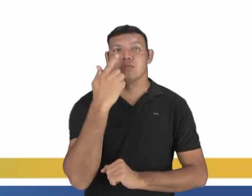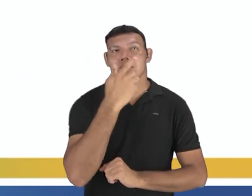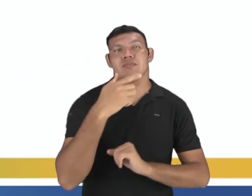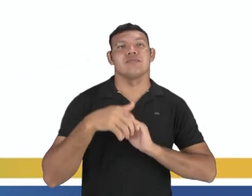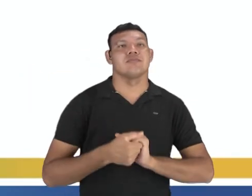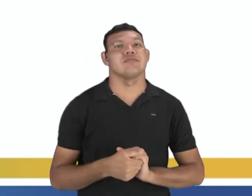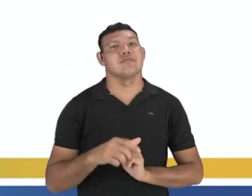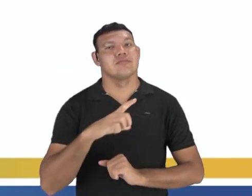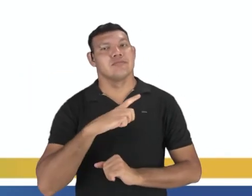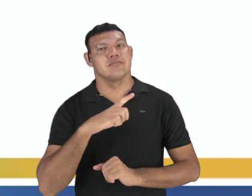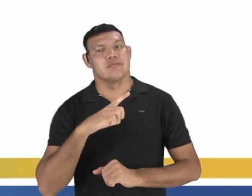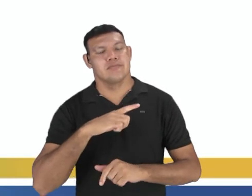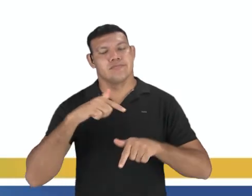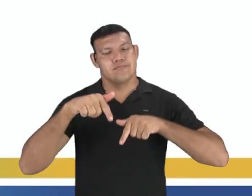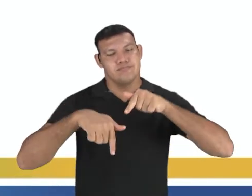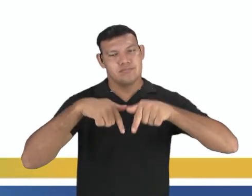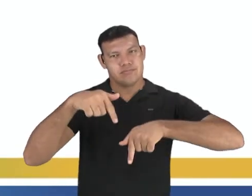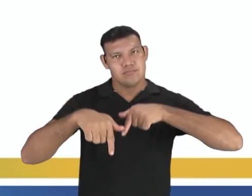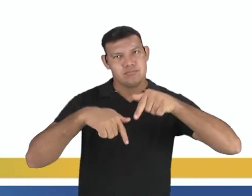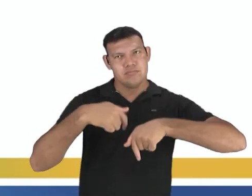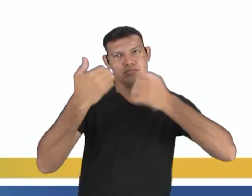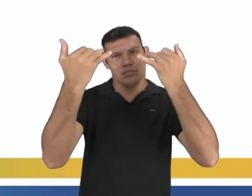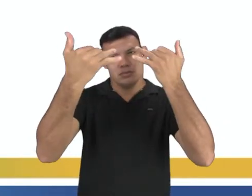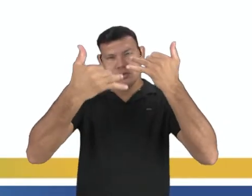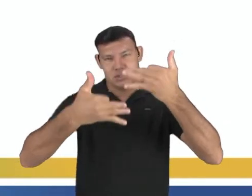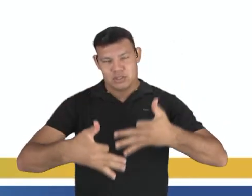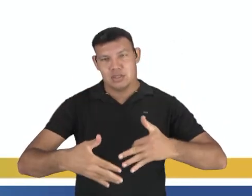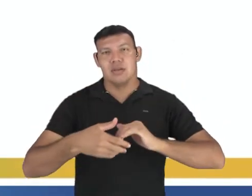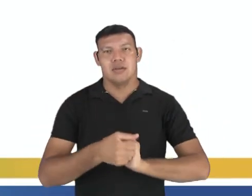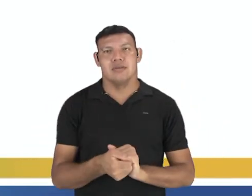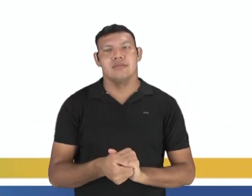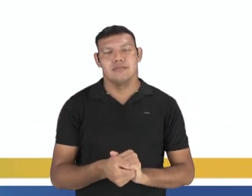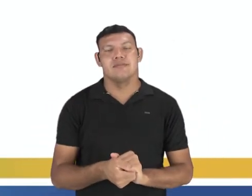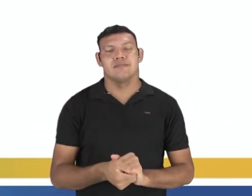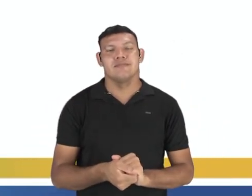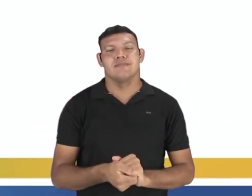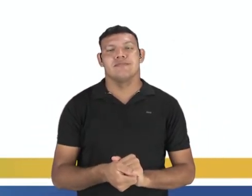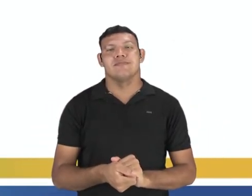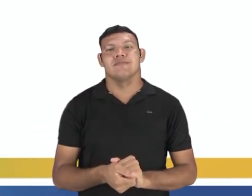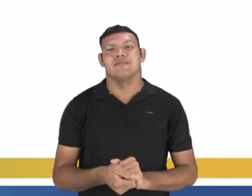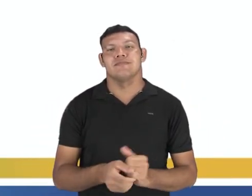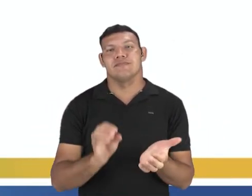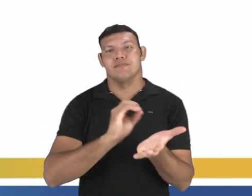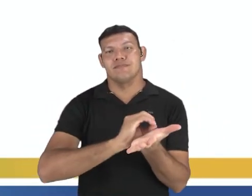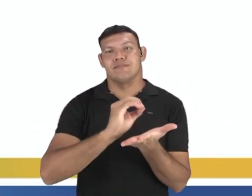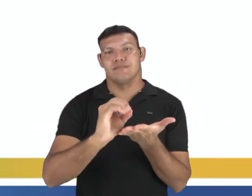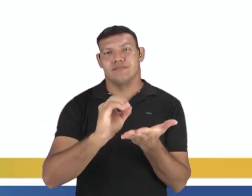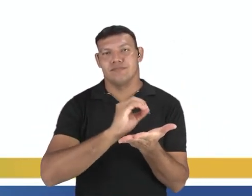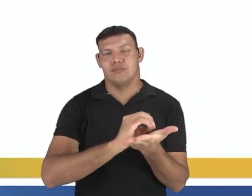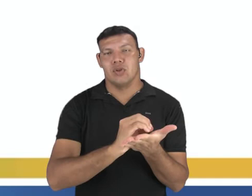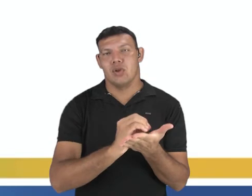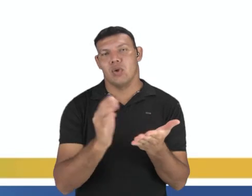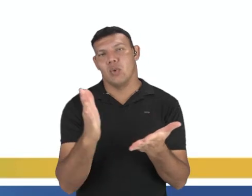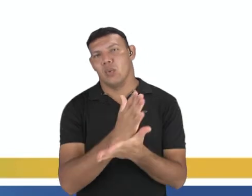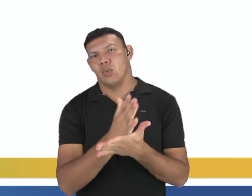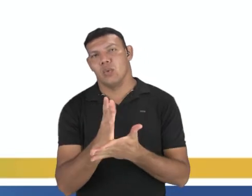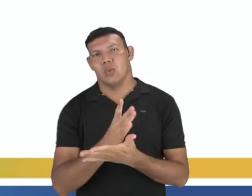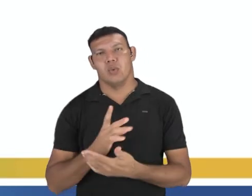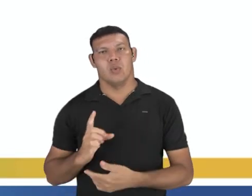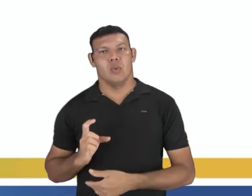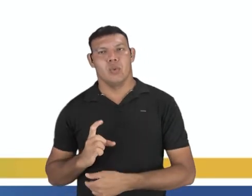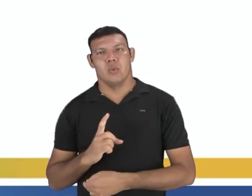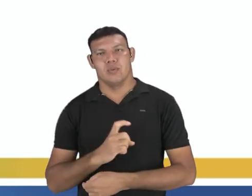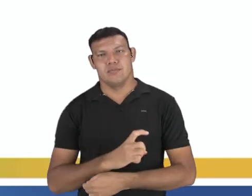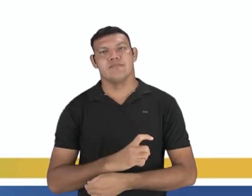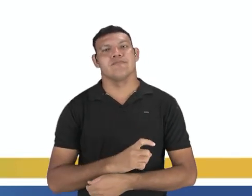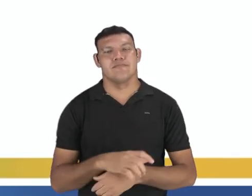Bom, aí existe também o processo de quimiossíntese. Como eu falei para vocês, a matéria orgânica, né, realizada por algumas bactérias, a partir